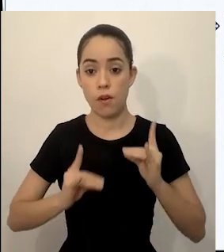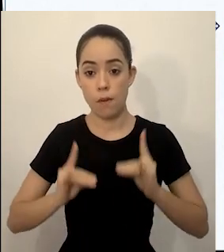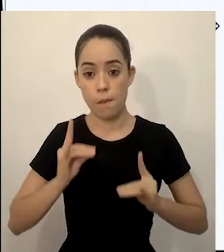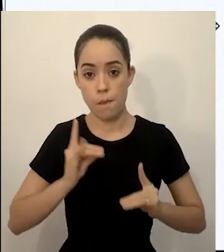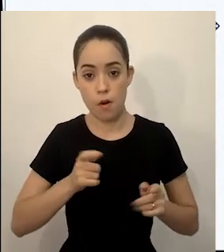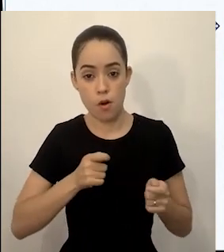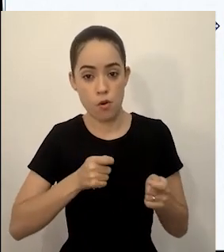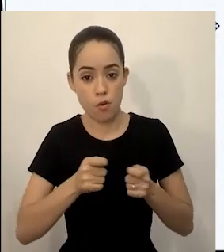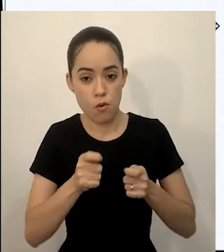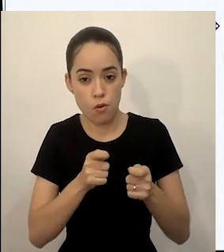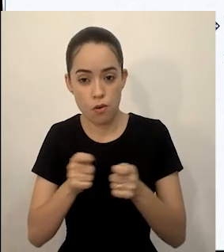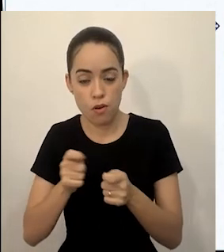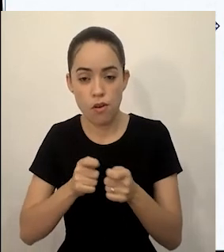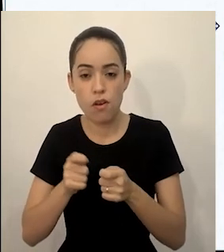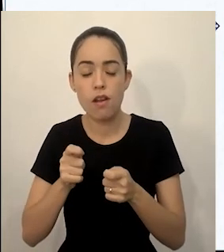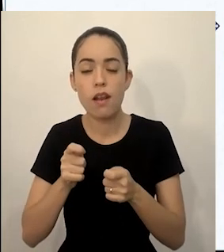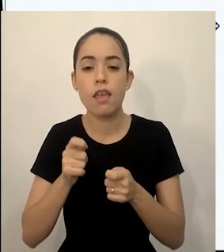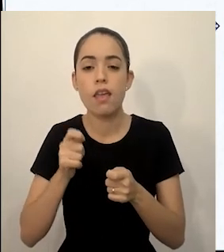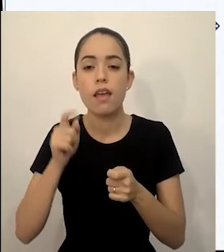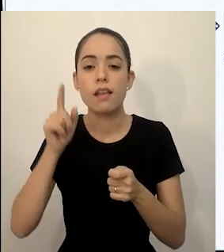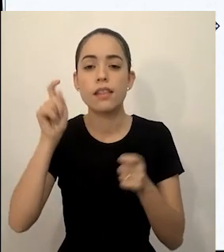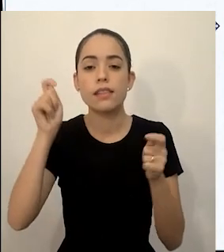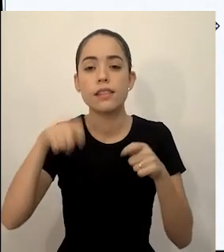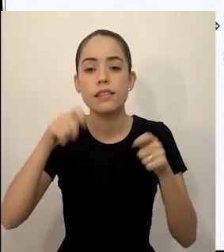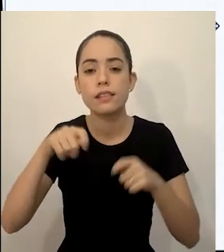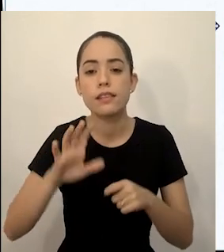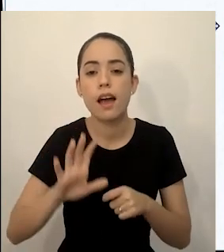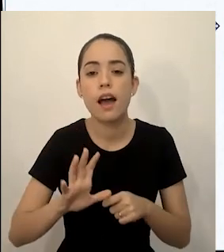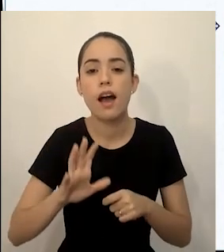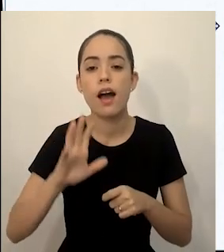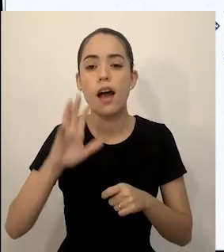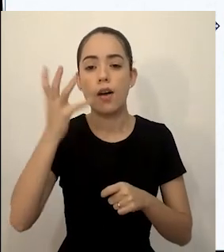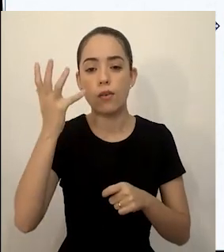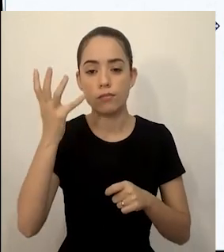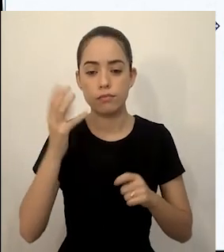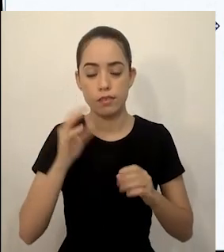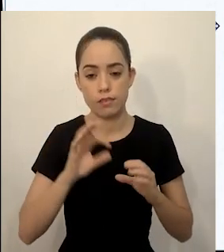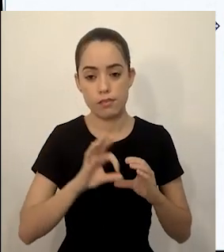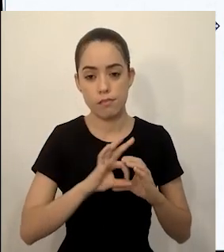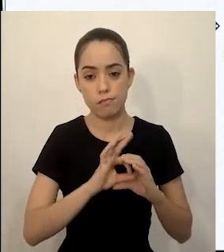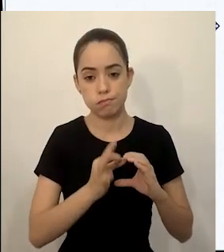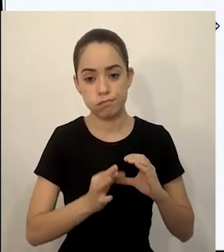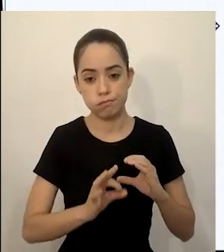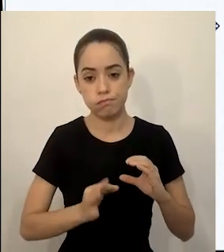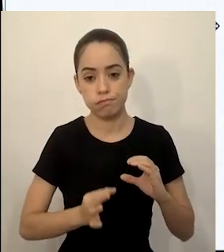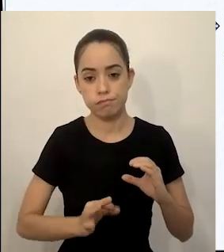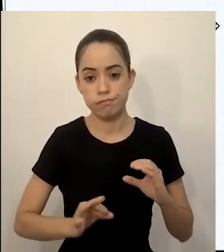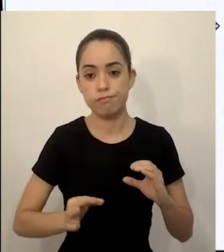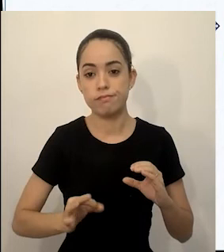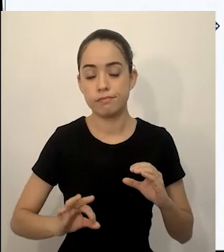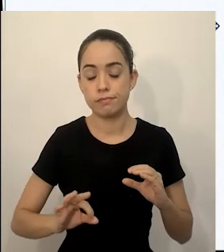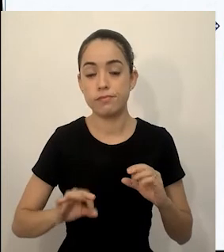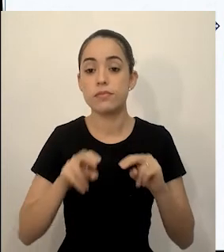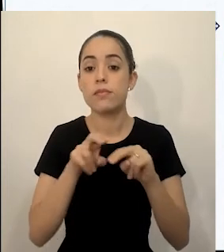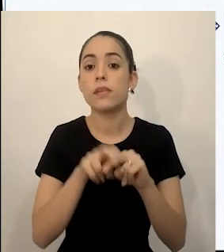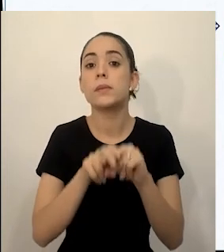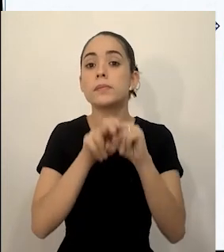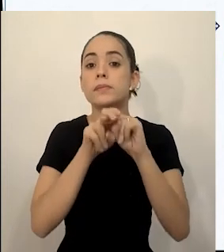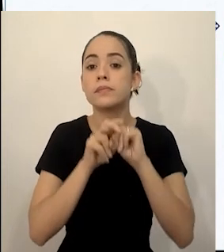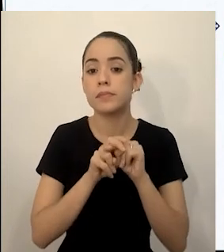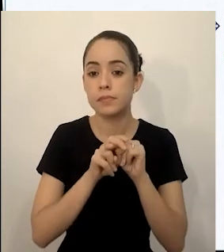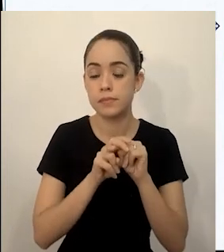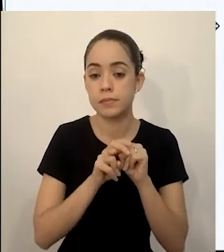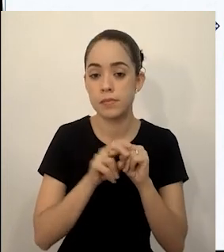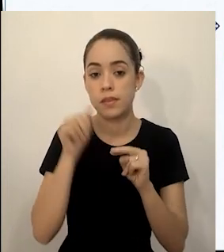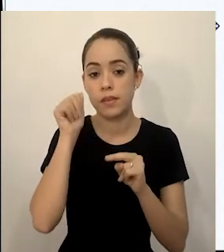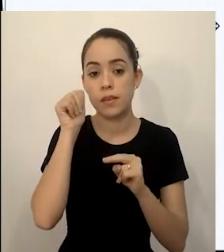O controle hormonal é fino para a ocorrência da ovulação. Assim